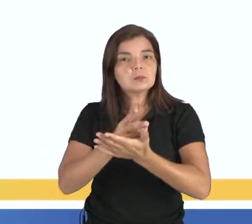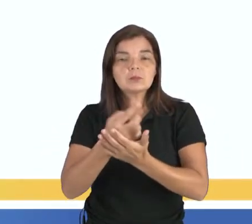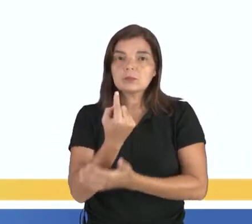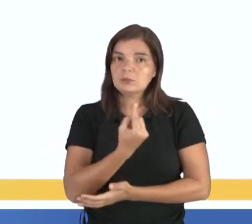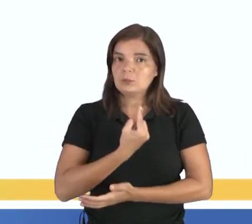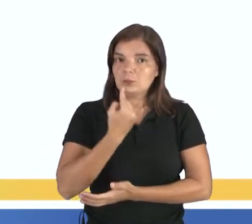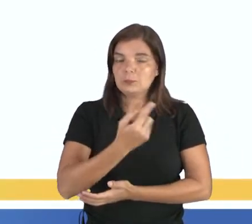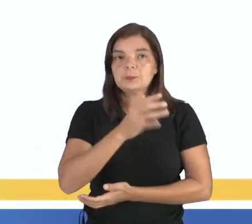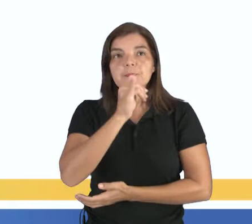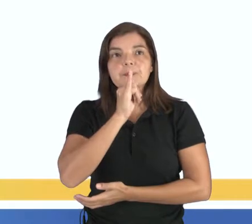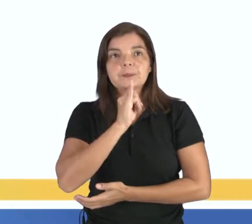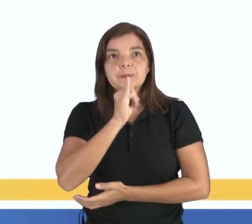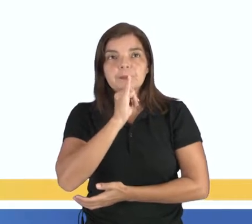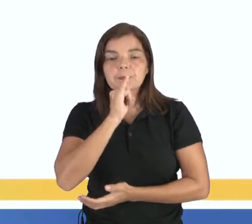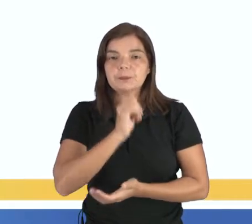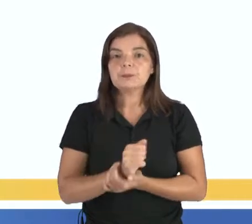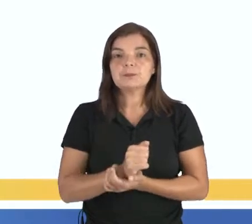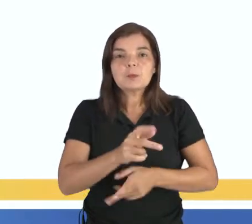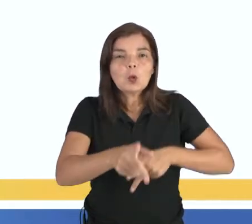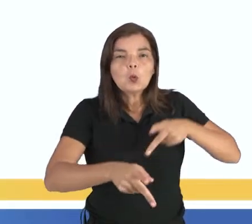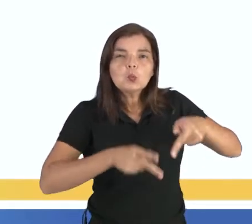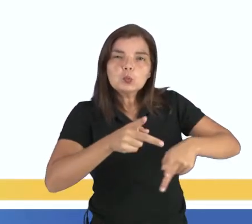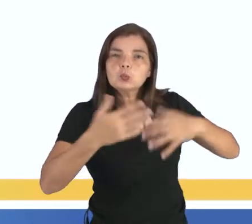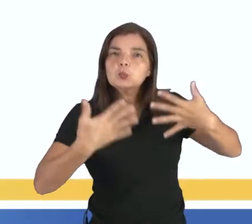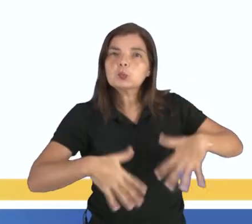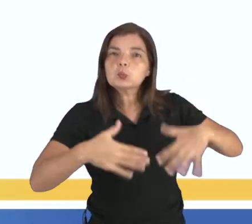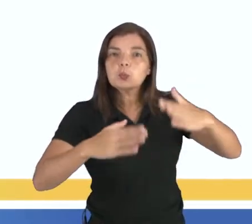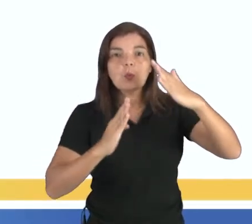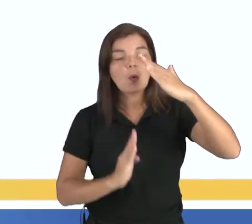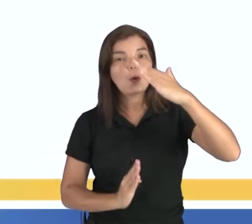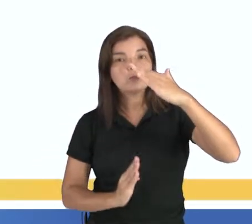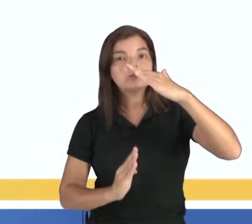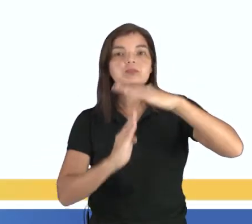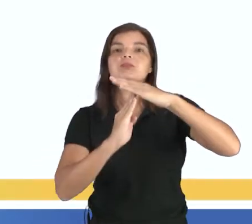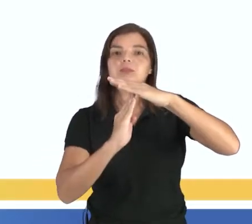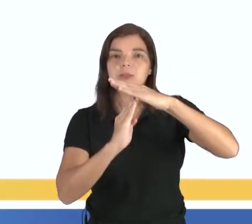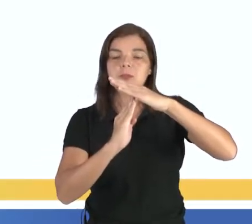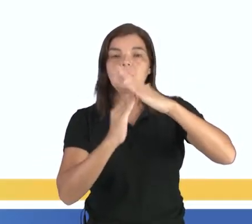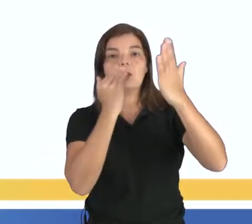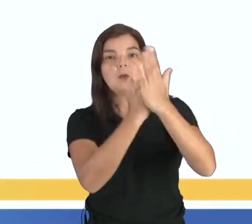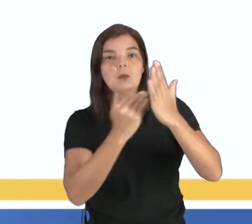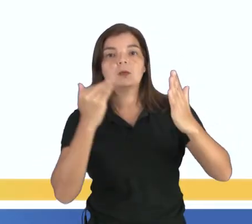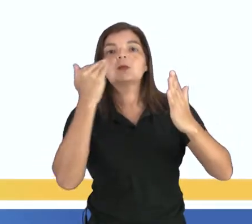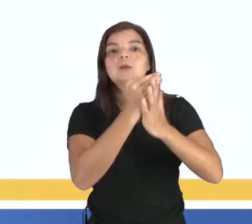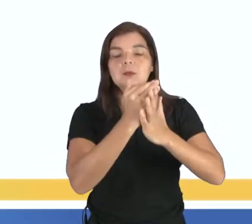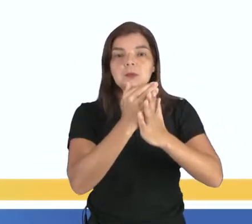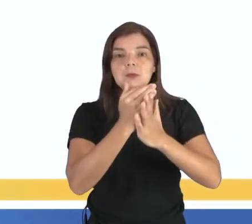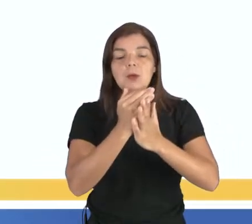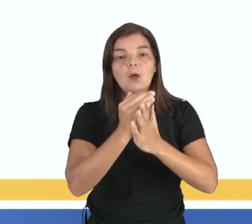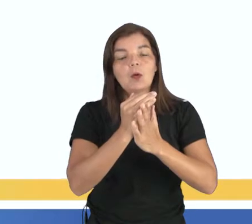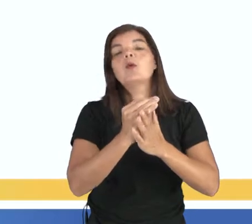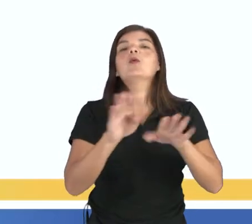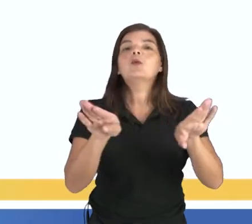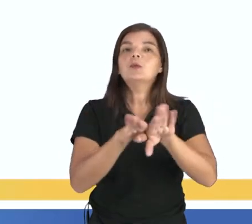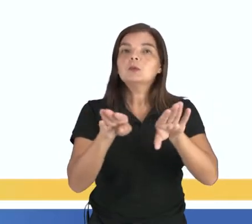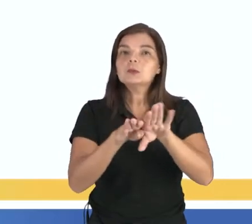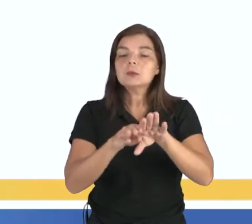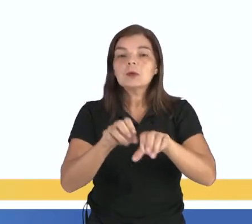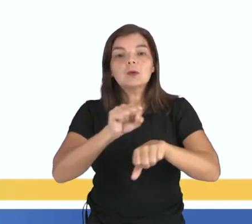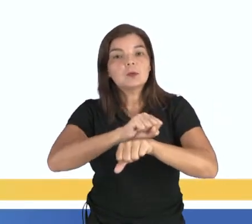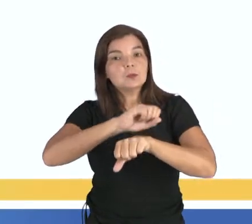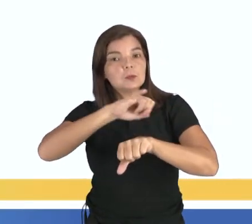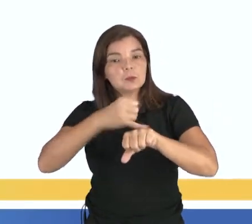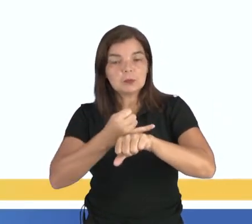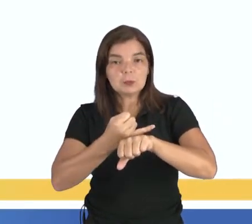singular. Exemplo, a multidão ultrapassou o limite. A multidão, sujeito coletivo, o verbo, portanto, no